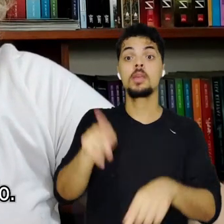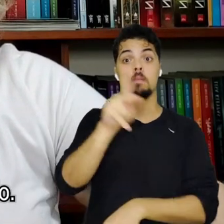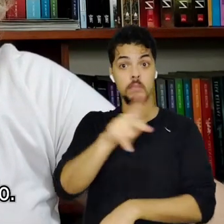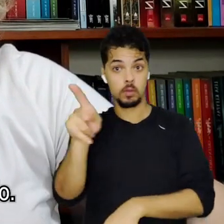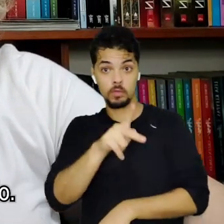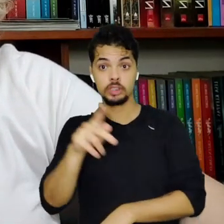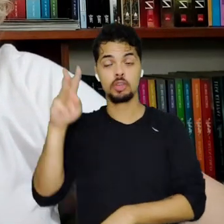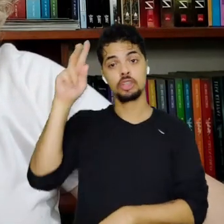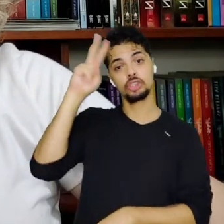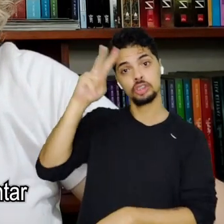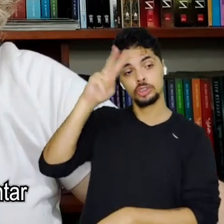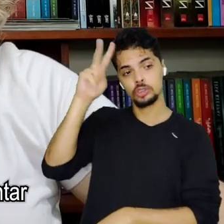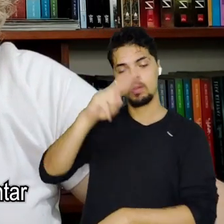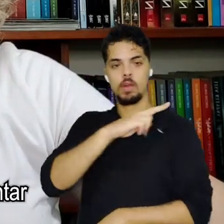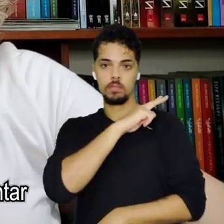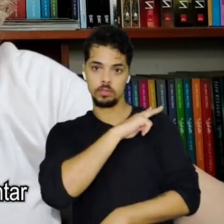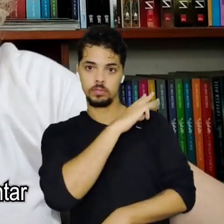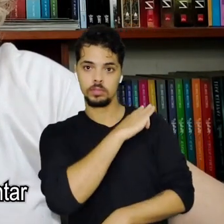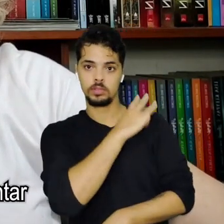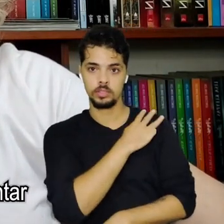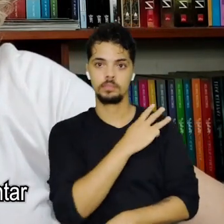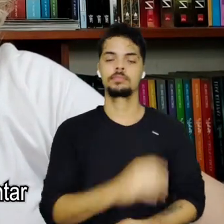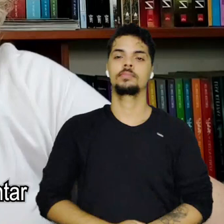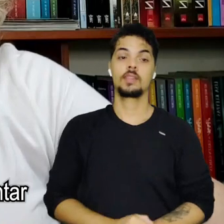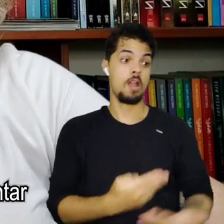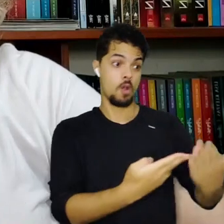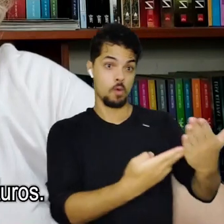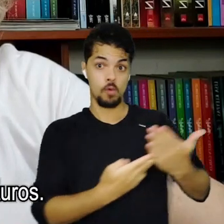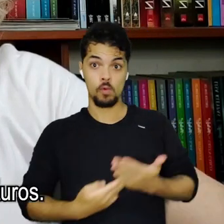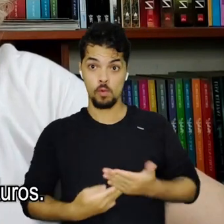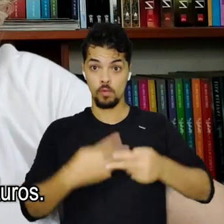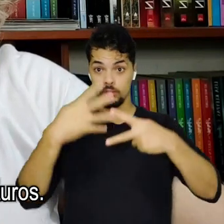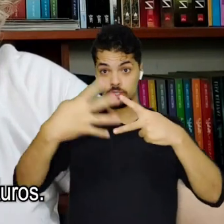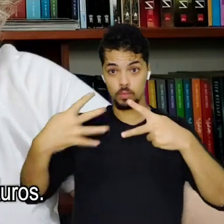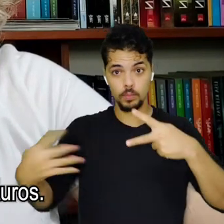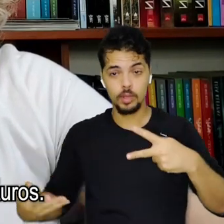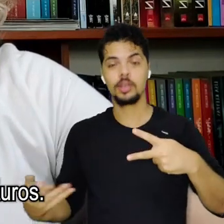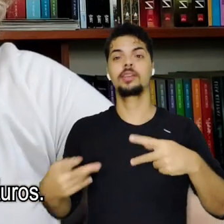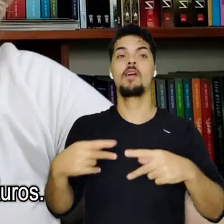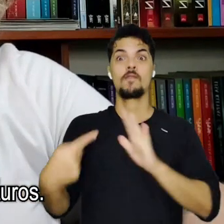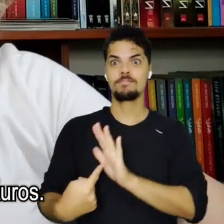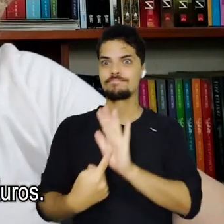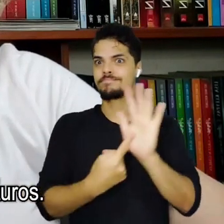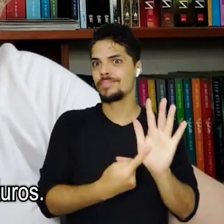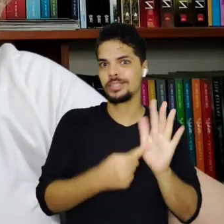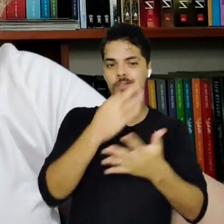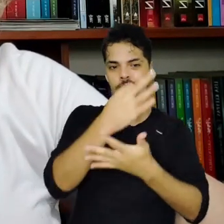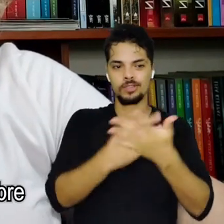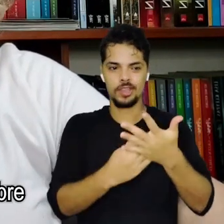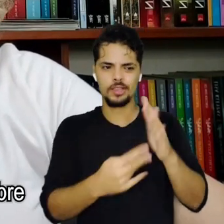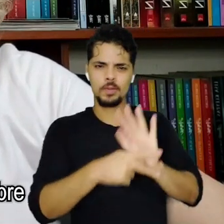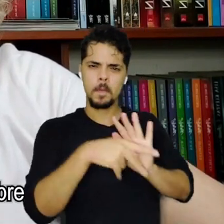História no Ensino Médio. A convite do Portal do Bicentenário, vou apresentar o texto de Rodrigo Turim, Um Passado e Seus